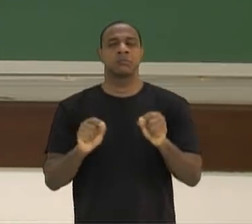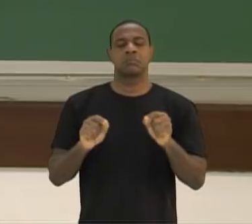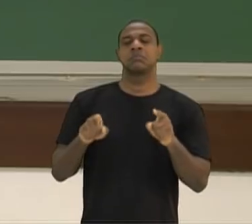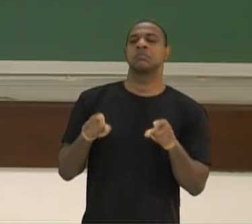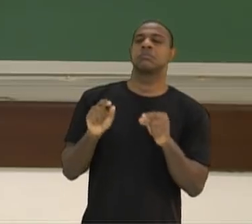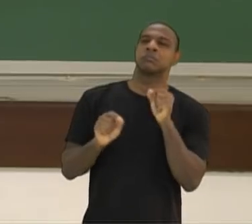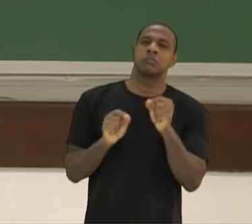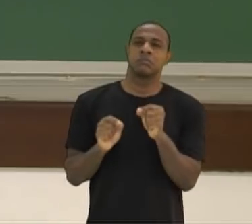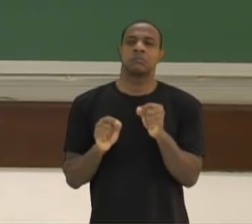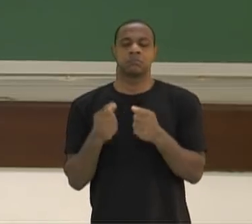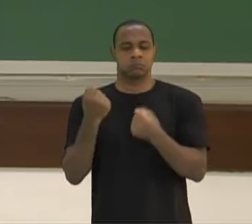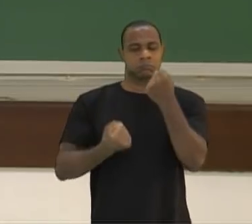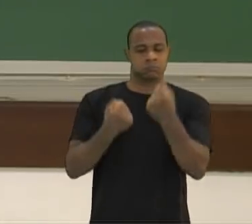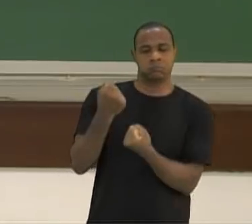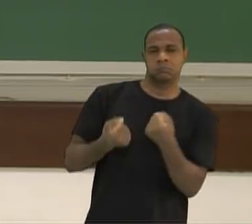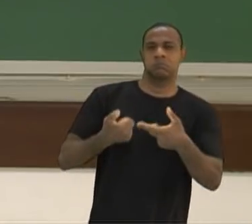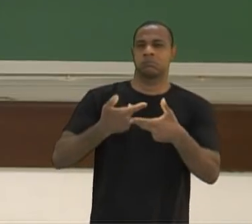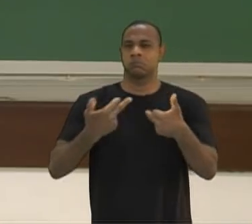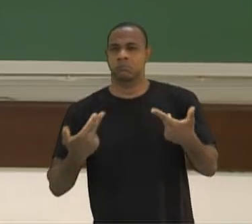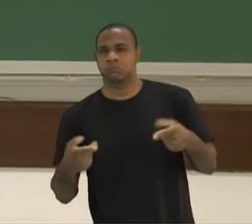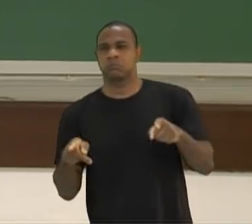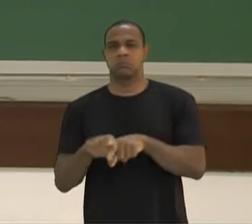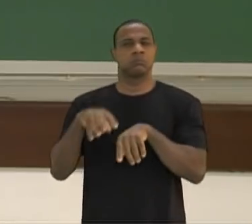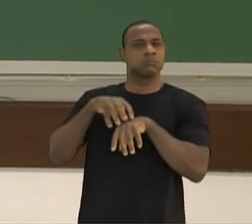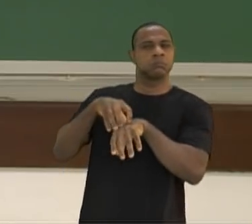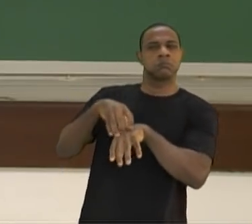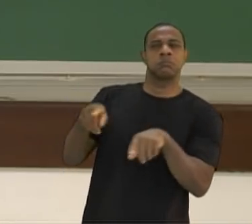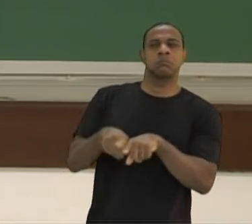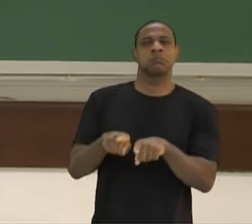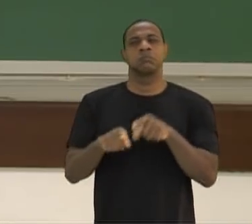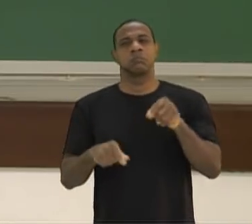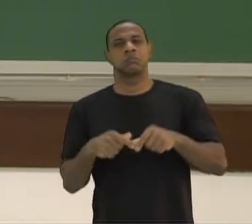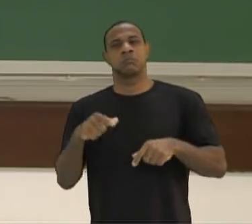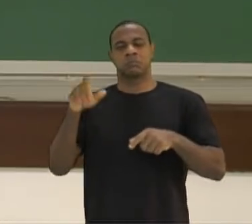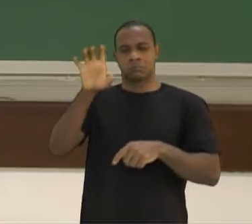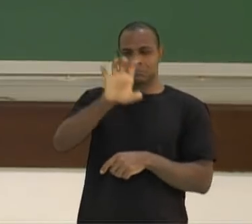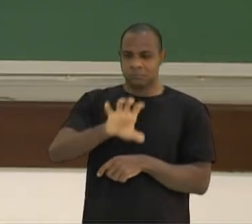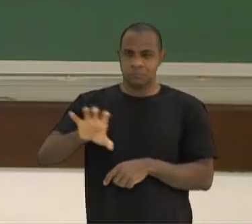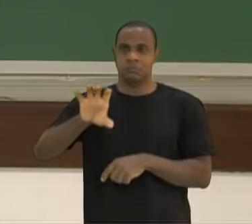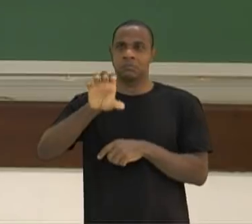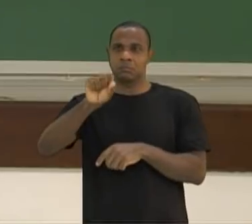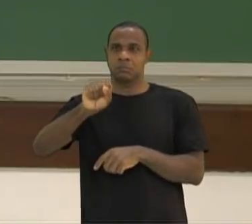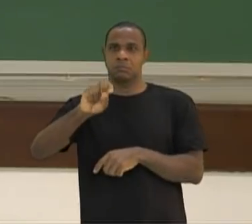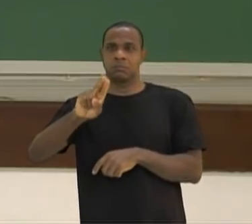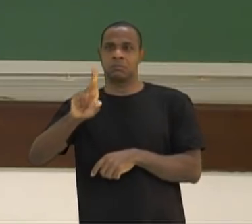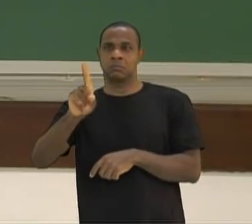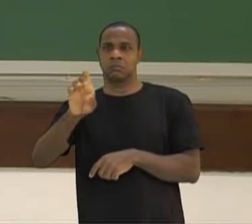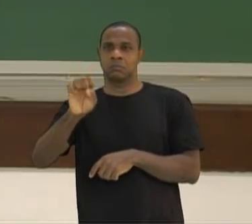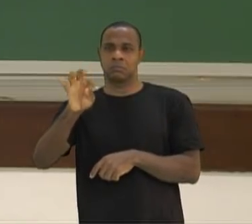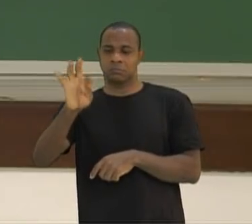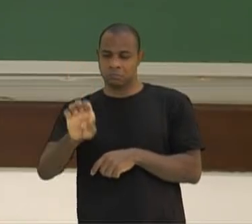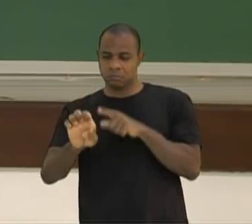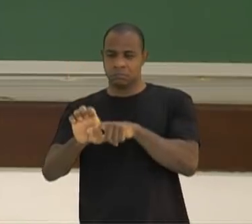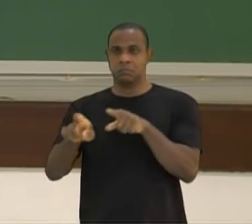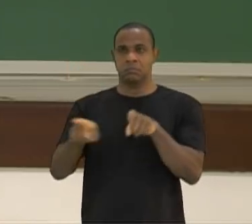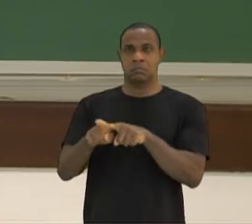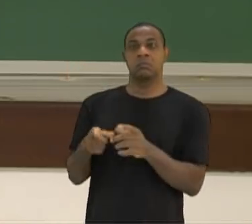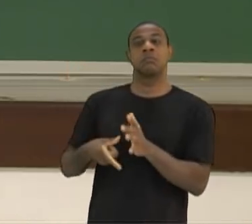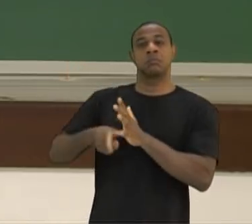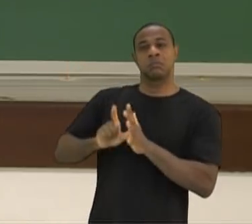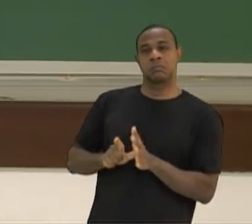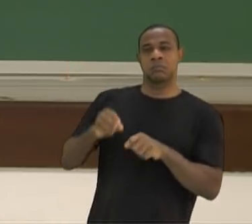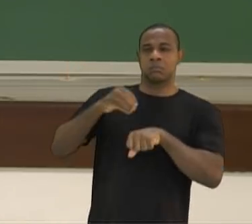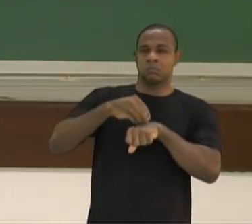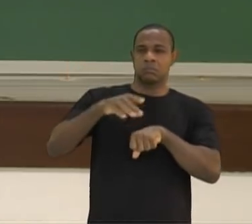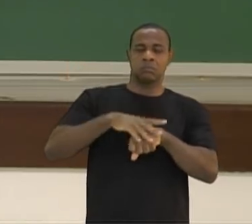redes de transporte, comunicação, interligação da região sudeste com outras partes do Brasil. Antes disso, nós temos ali os